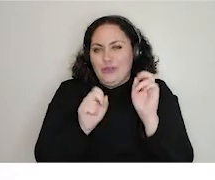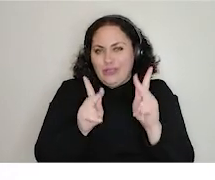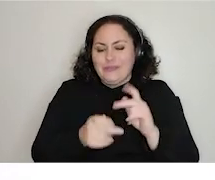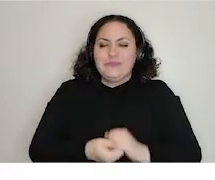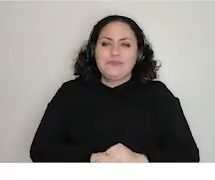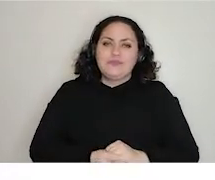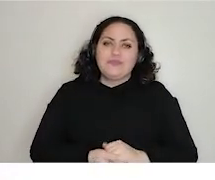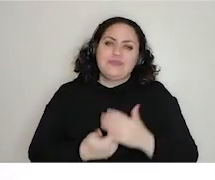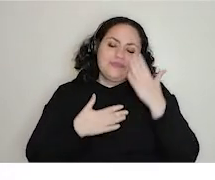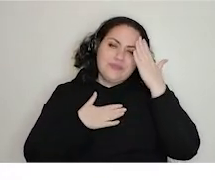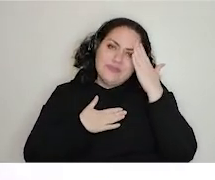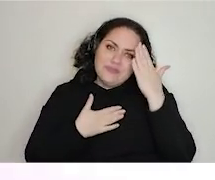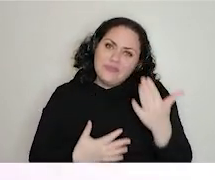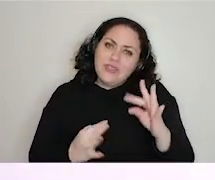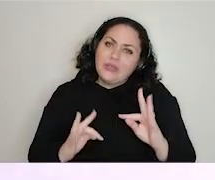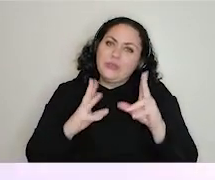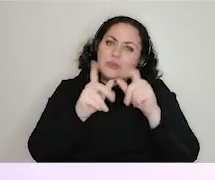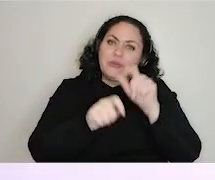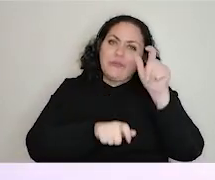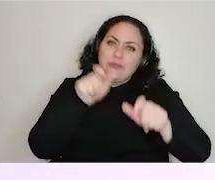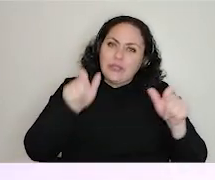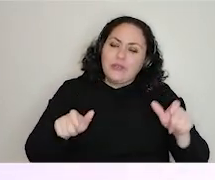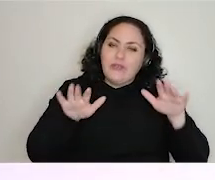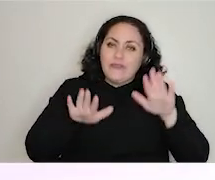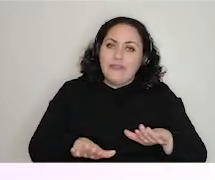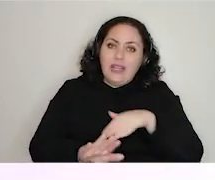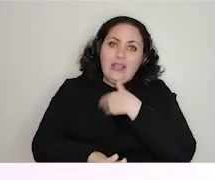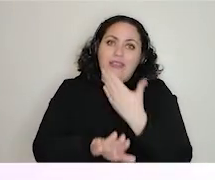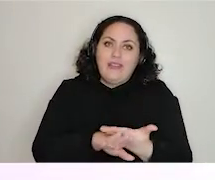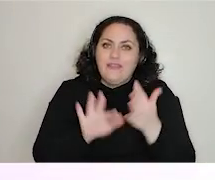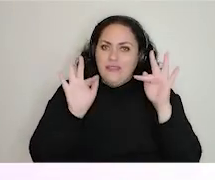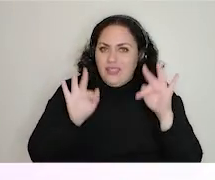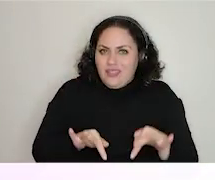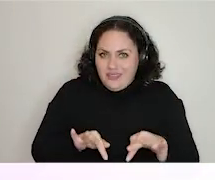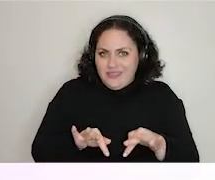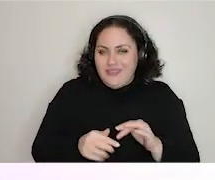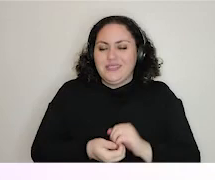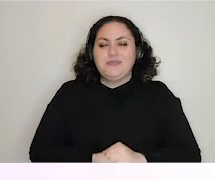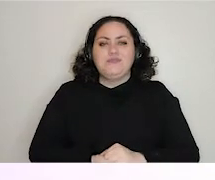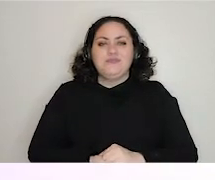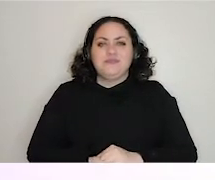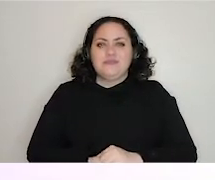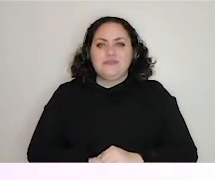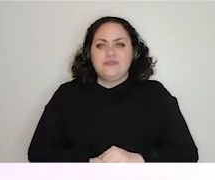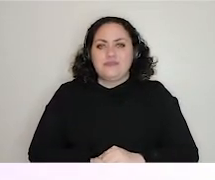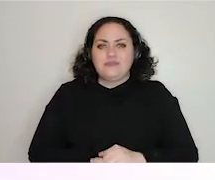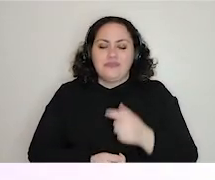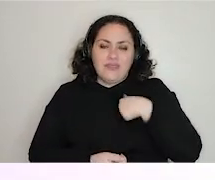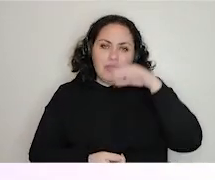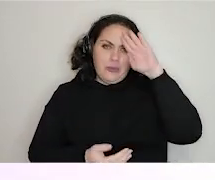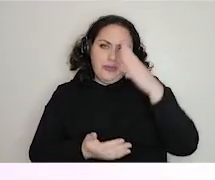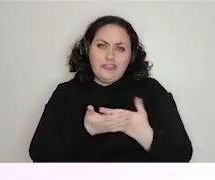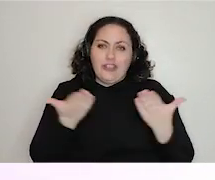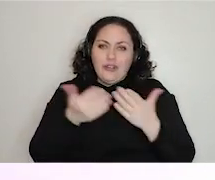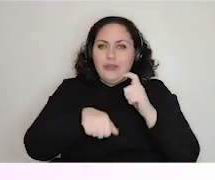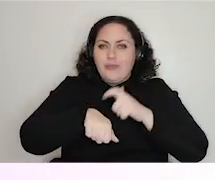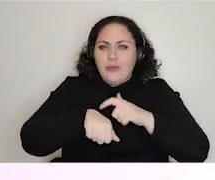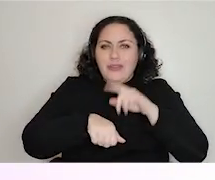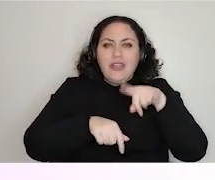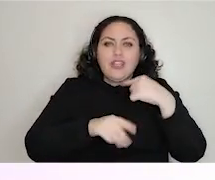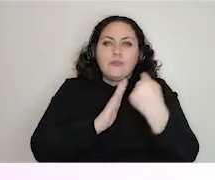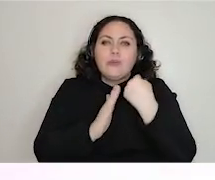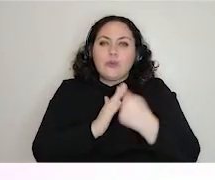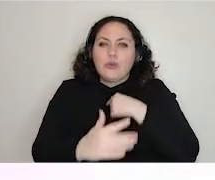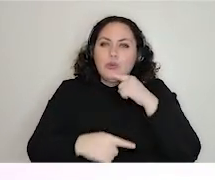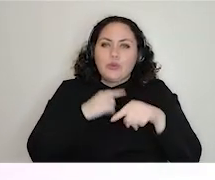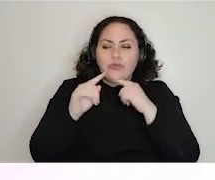tentando auxiliar. E muito obrigada a todas as pessoas que ficaram aqui até o final. Né? Eu acredito que